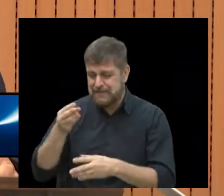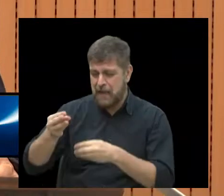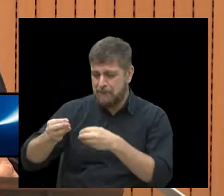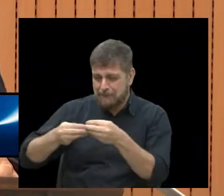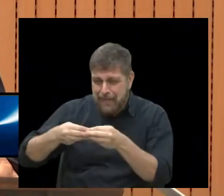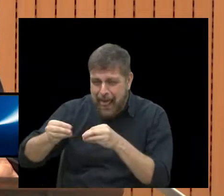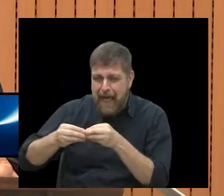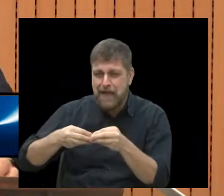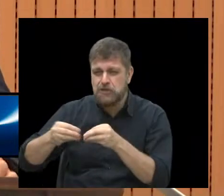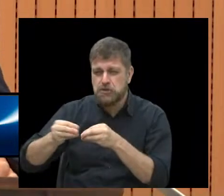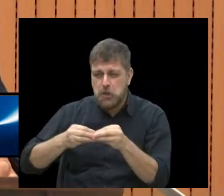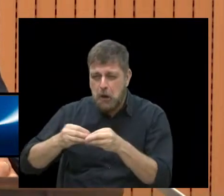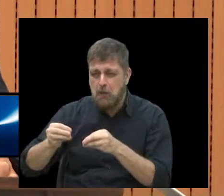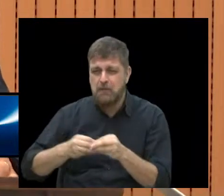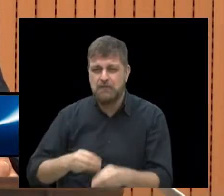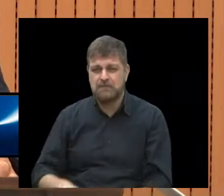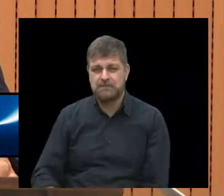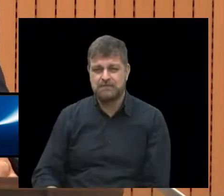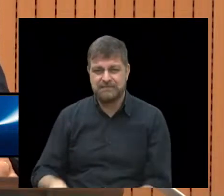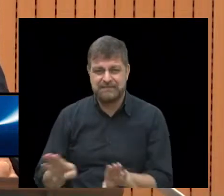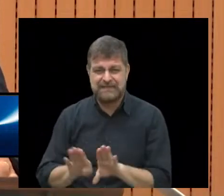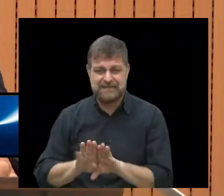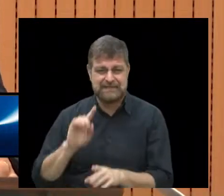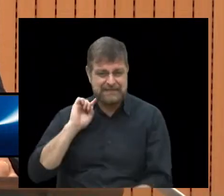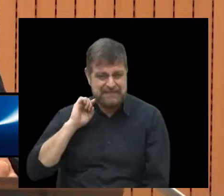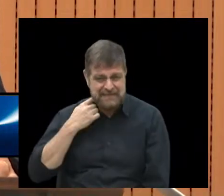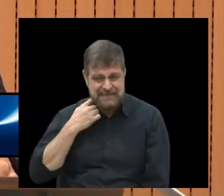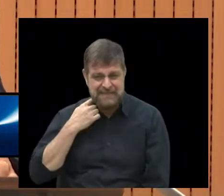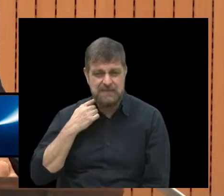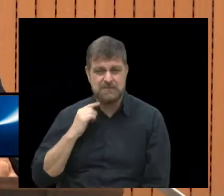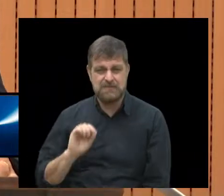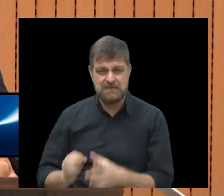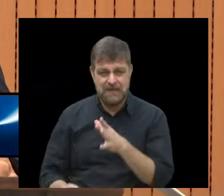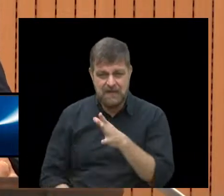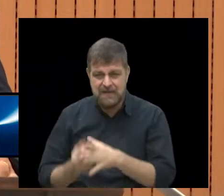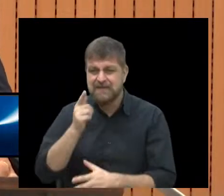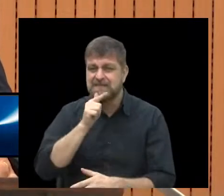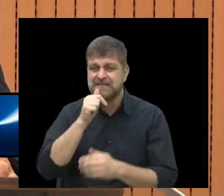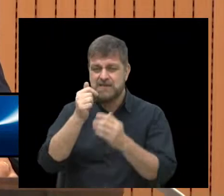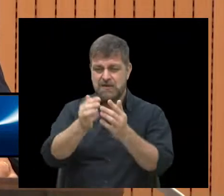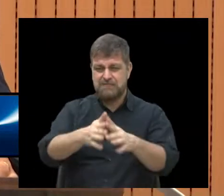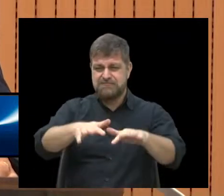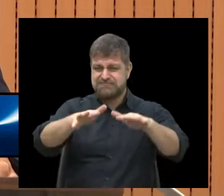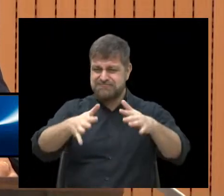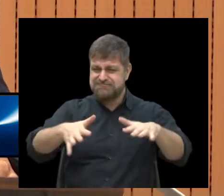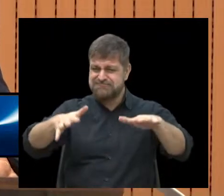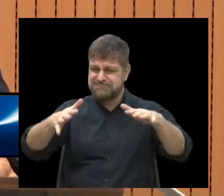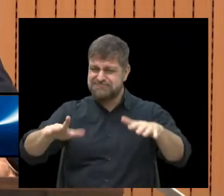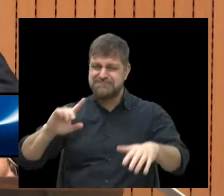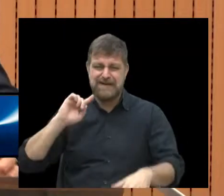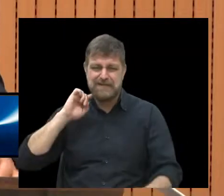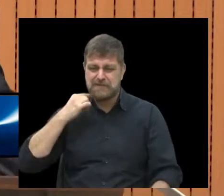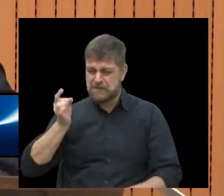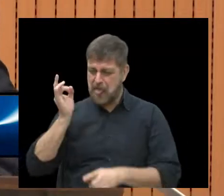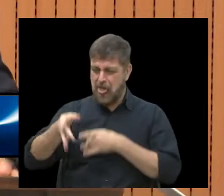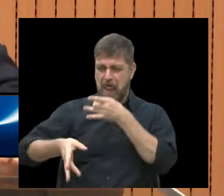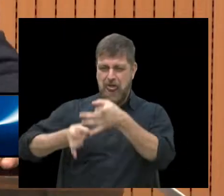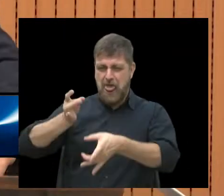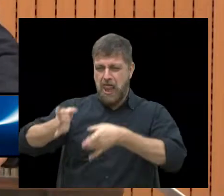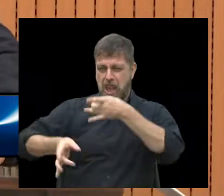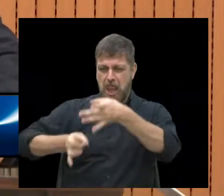plástico, do que está acontecendo nos nossos oceanos, a contaminação do nosso oceano,